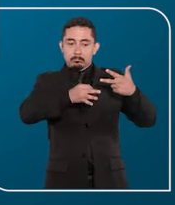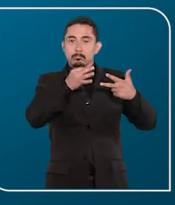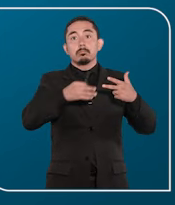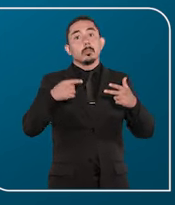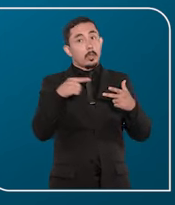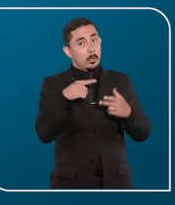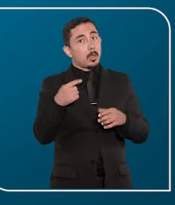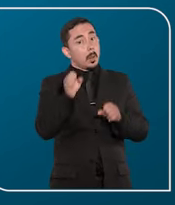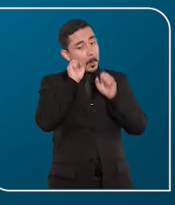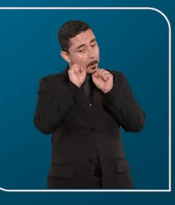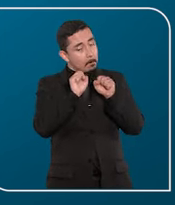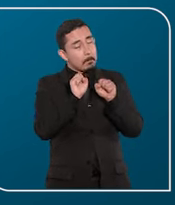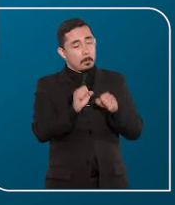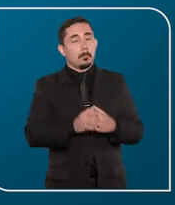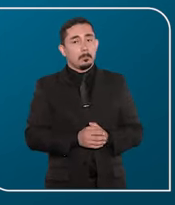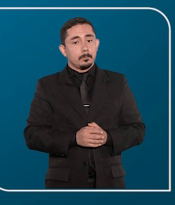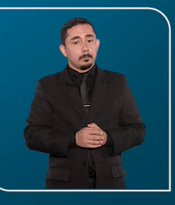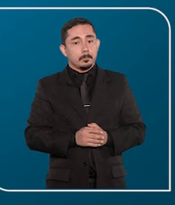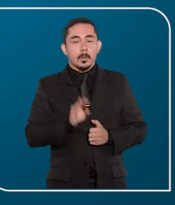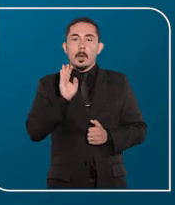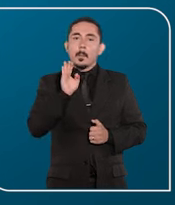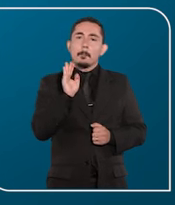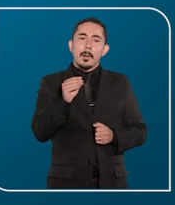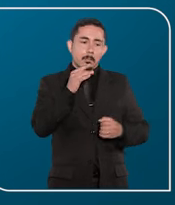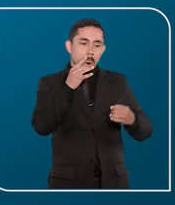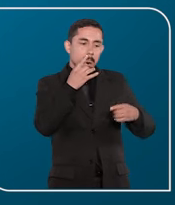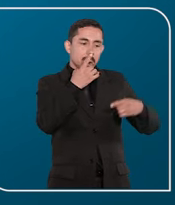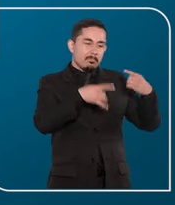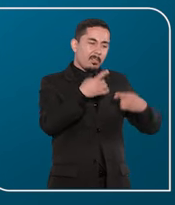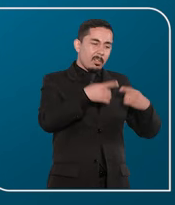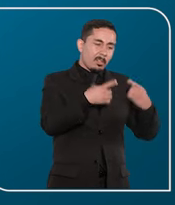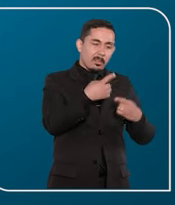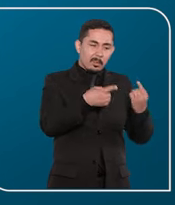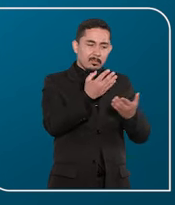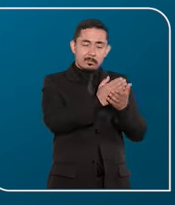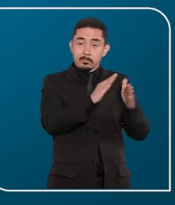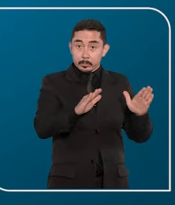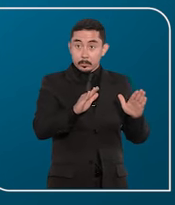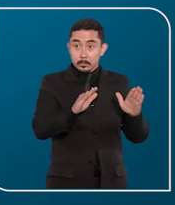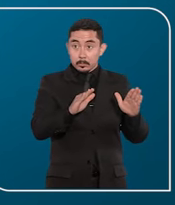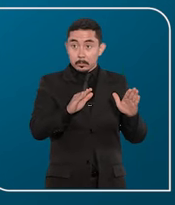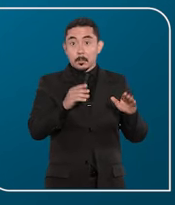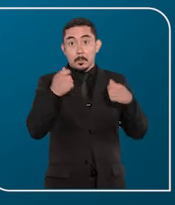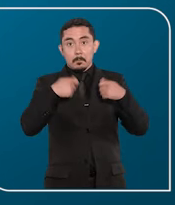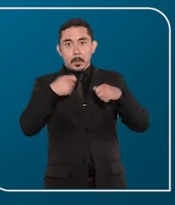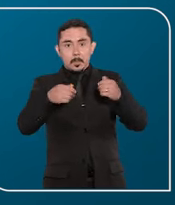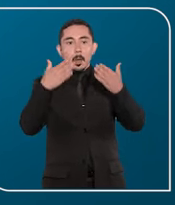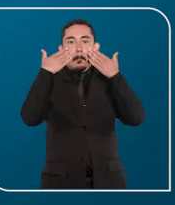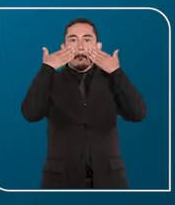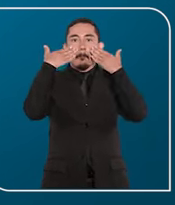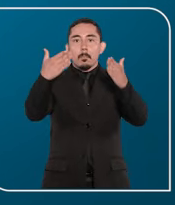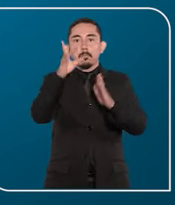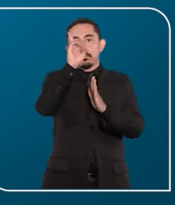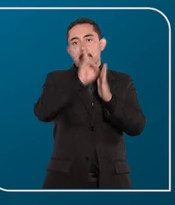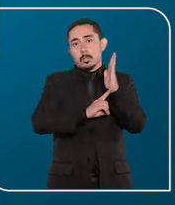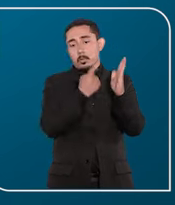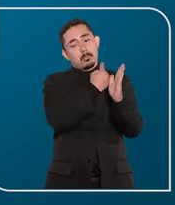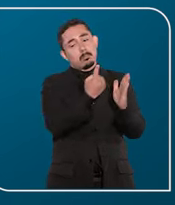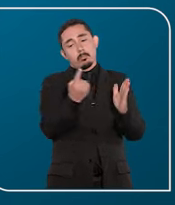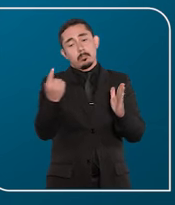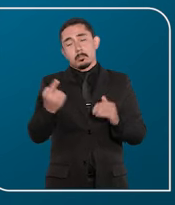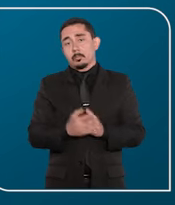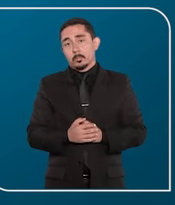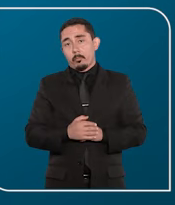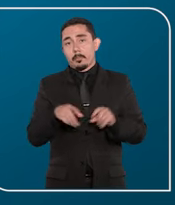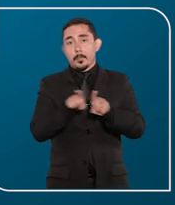entanto, ao resolver conflitos, há que se expor esse direito, né? O direito de cada um. E o direito